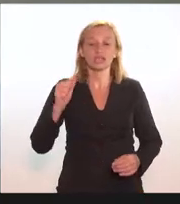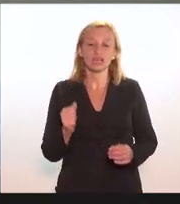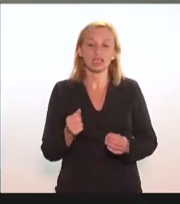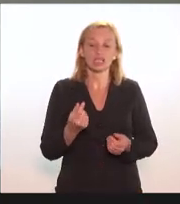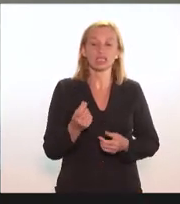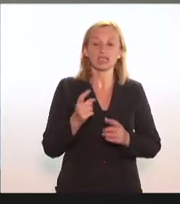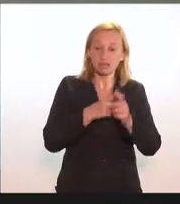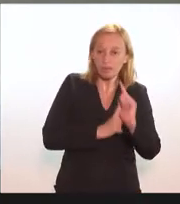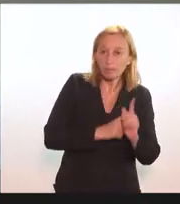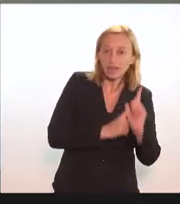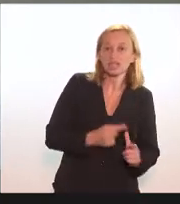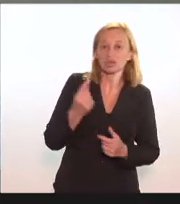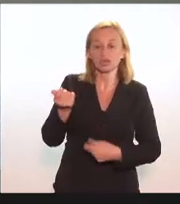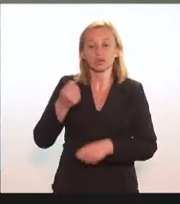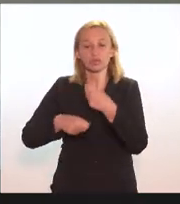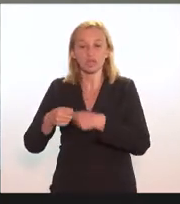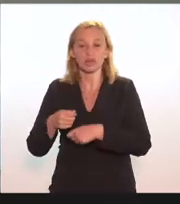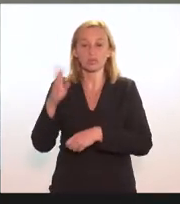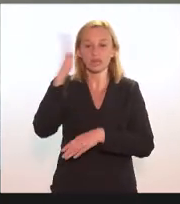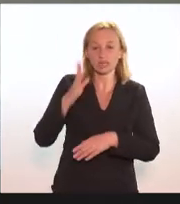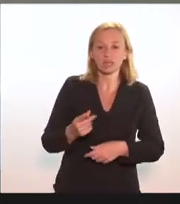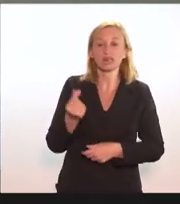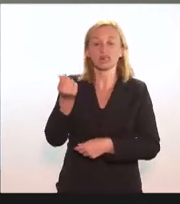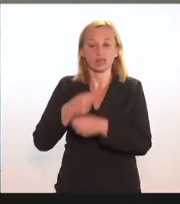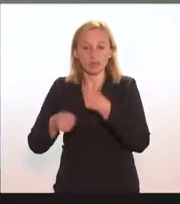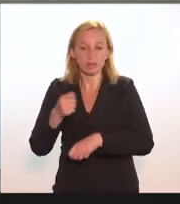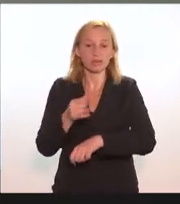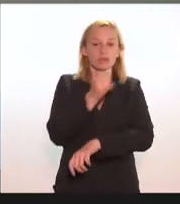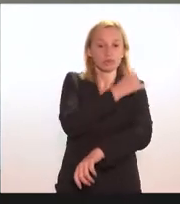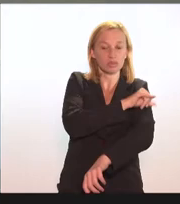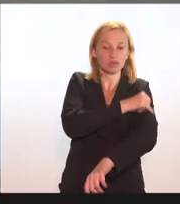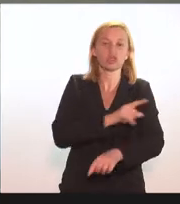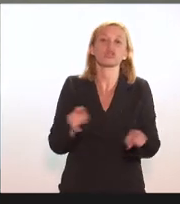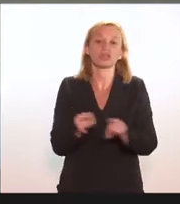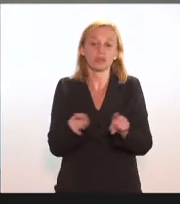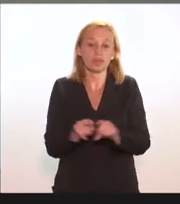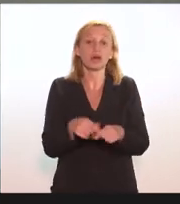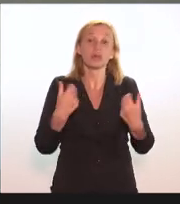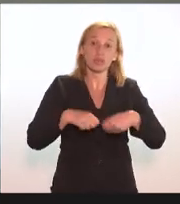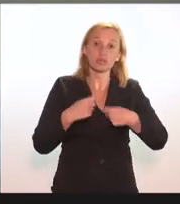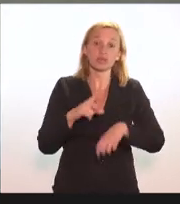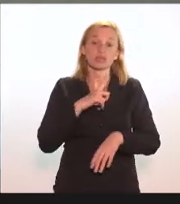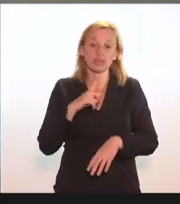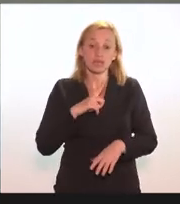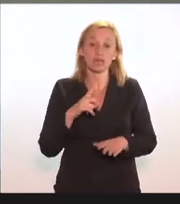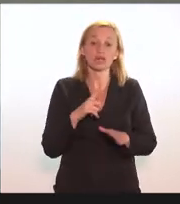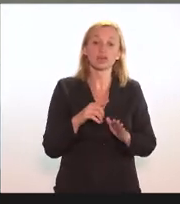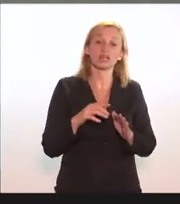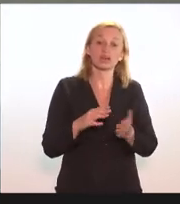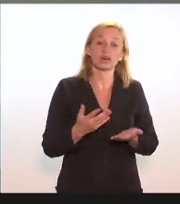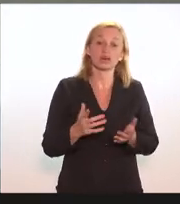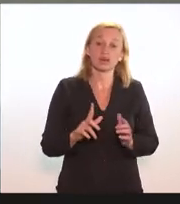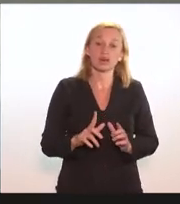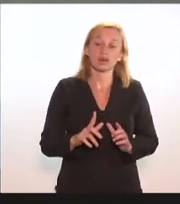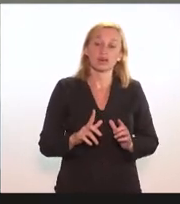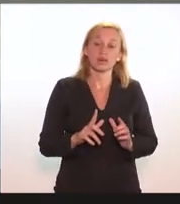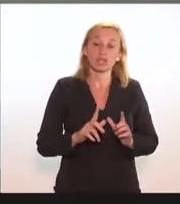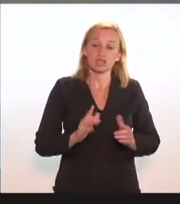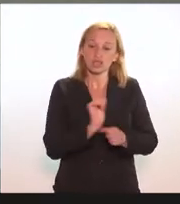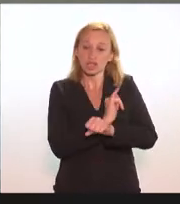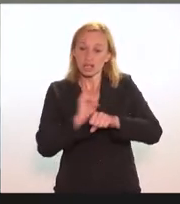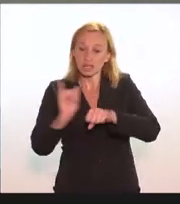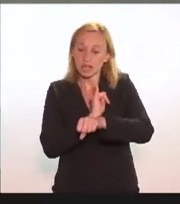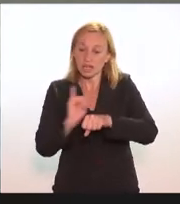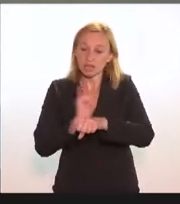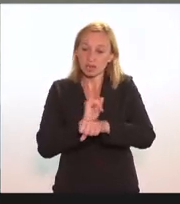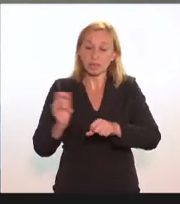e depende do crescimento também da economia do Estado do Rio de Janeiro, e a gente precisa ter medidas para a economia voltar a crescer, e não só